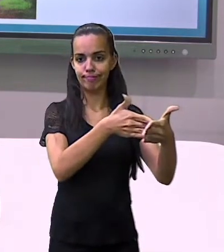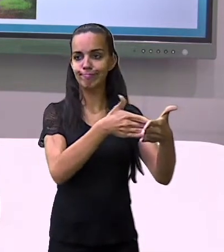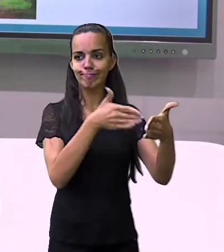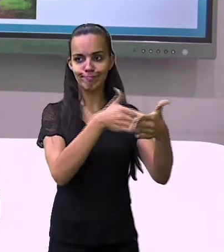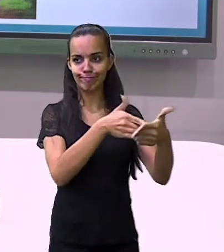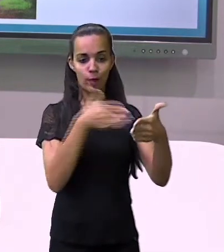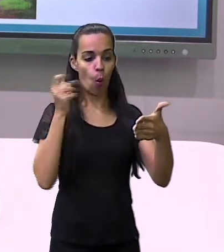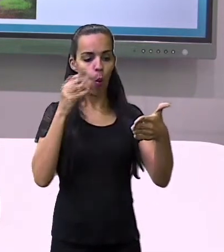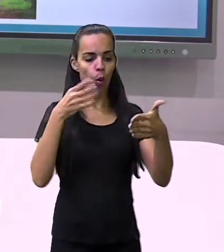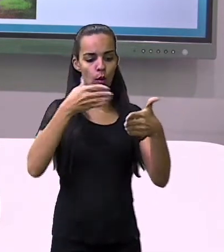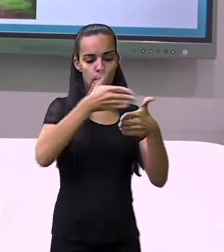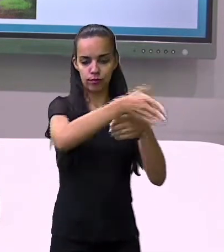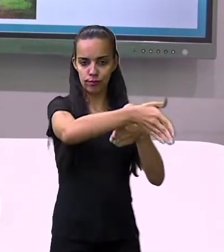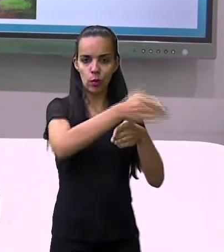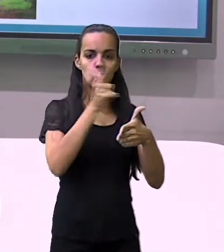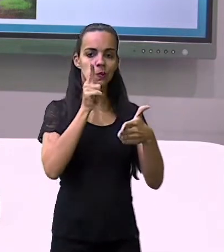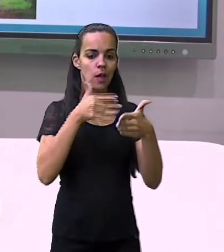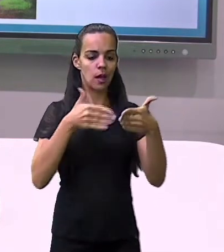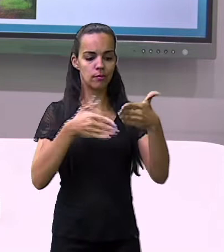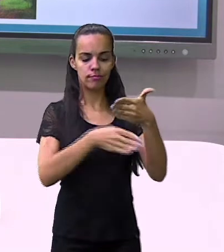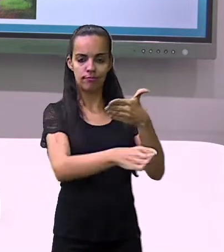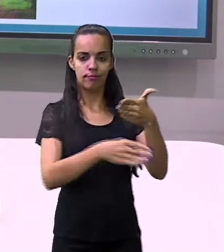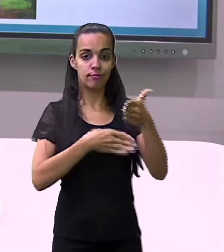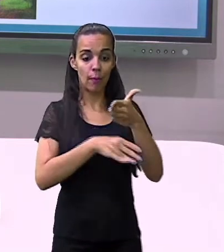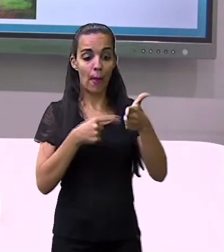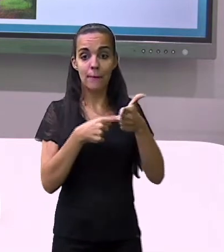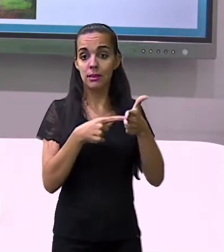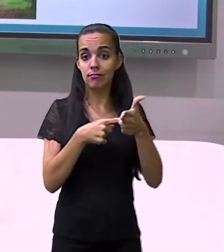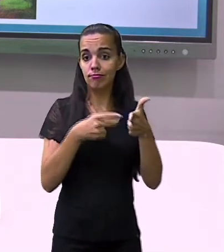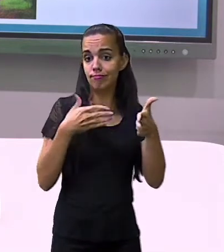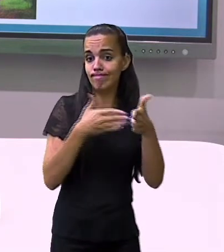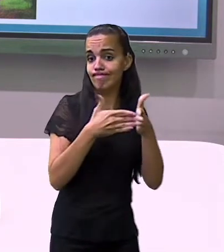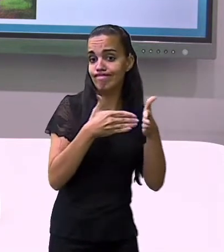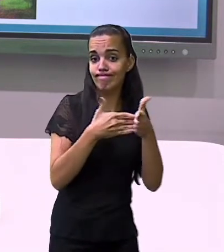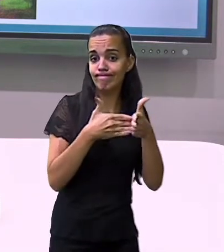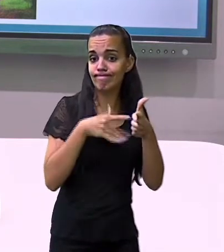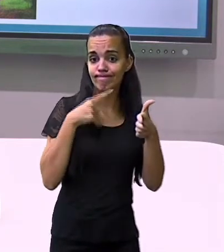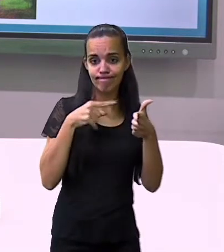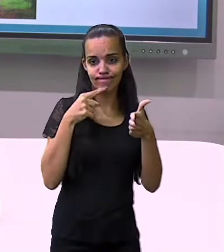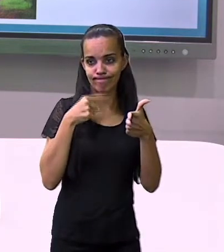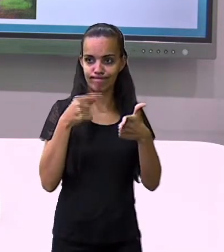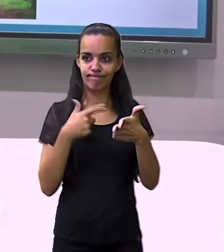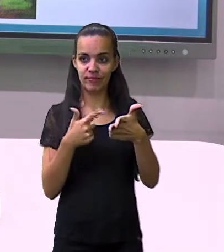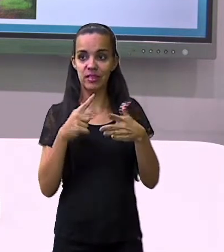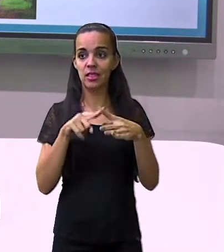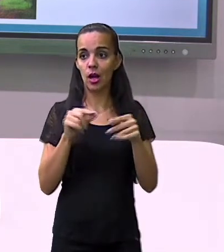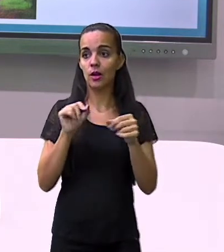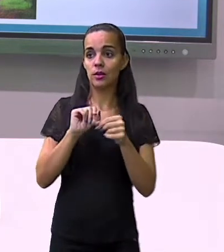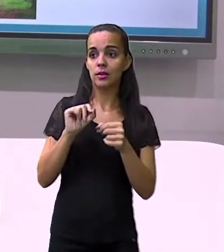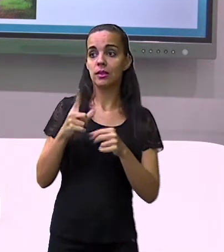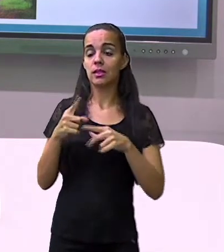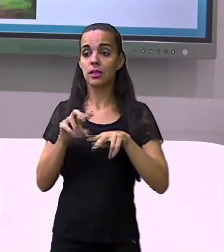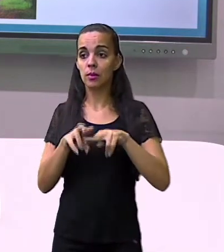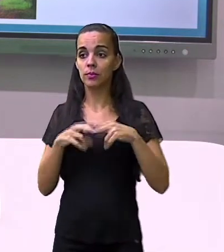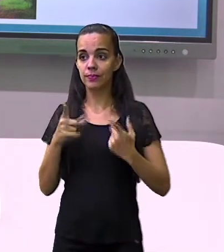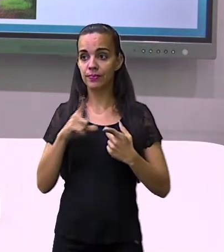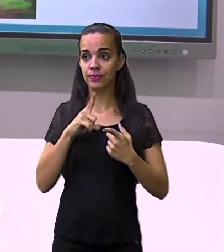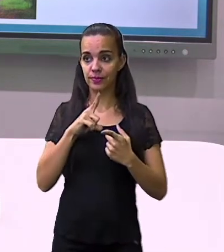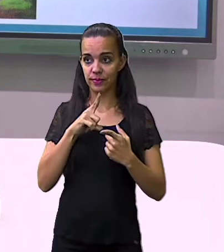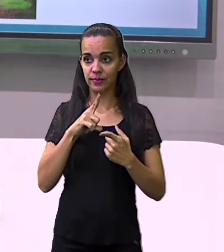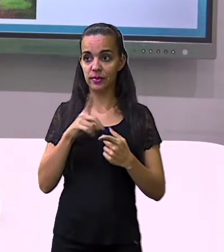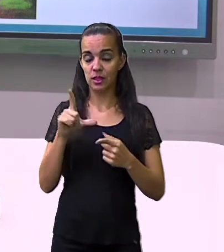baixo da árvore. Mas ela não faz curva, ela vem em linha reta. O que está acontecendo aqui? Nós temos